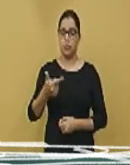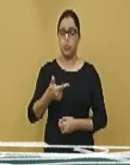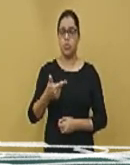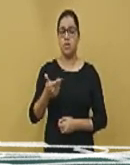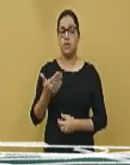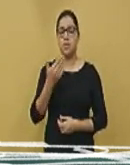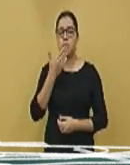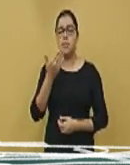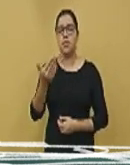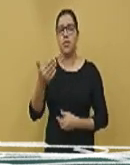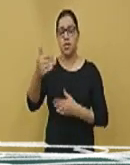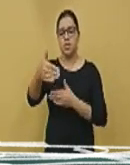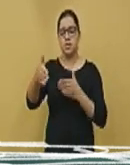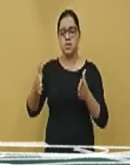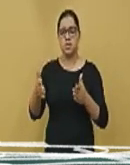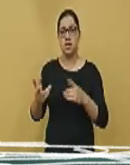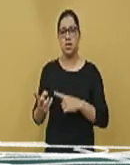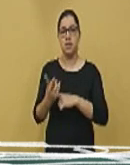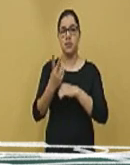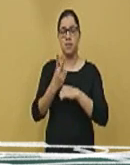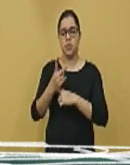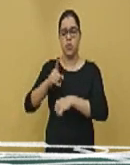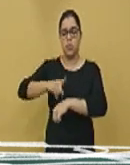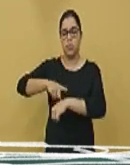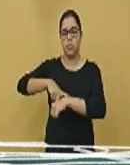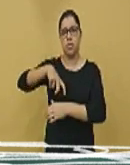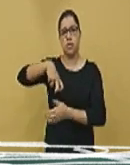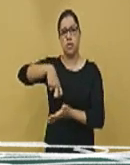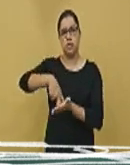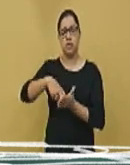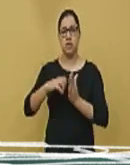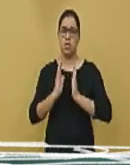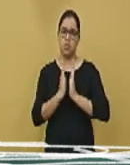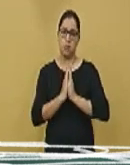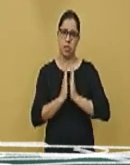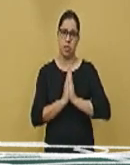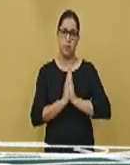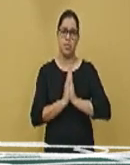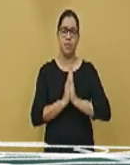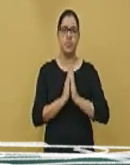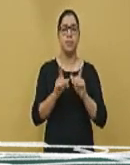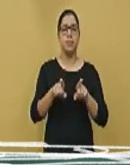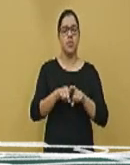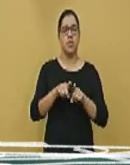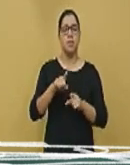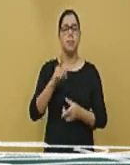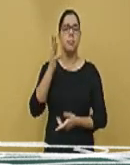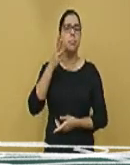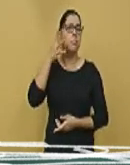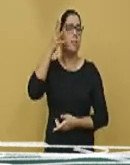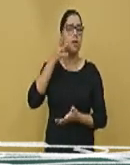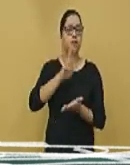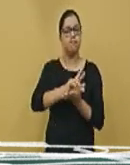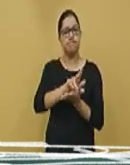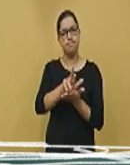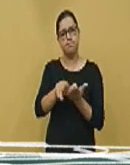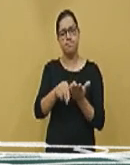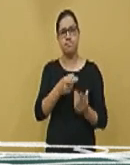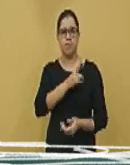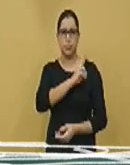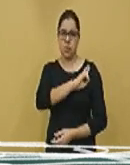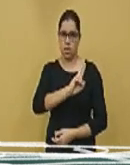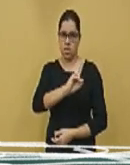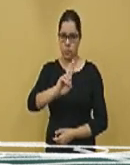reuniões, hora de oração e palestras de várias religiões. E, além disso,